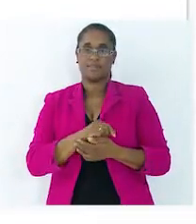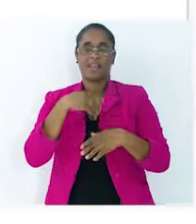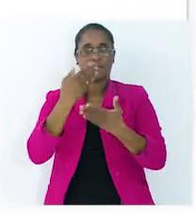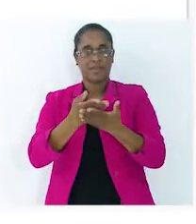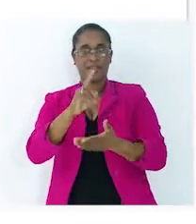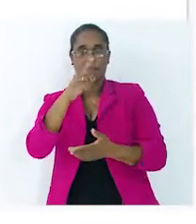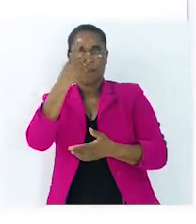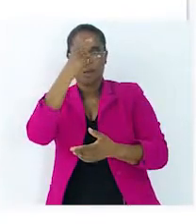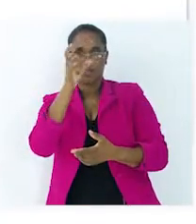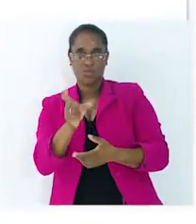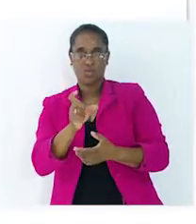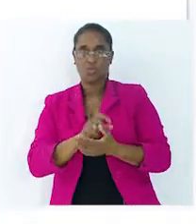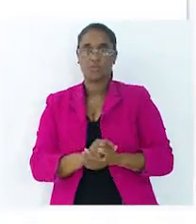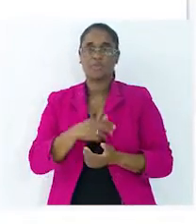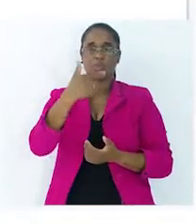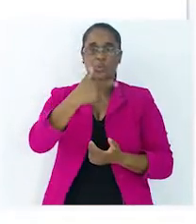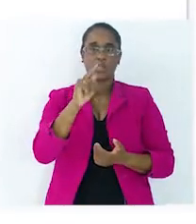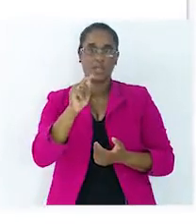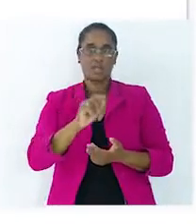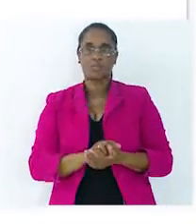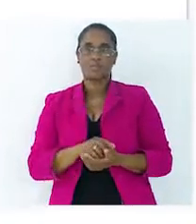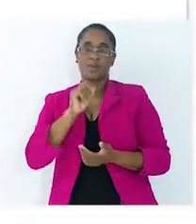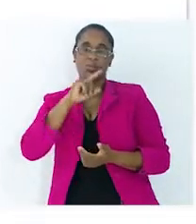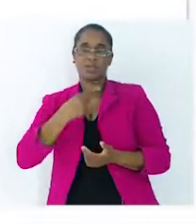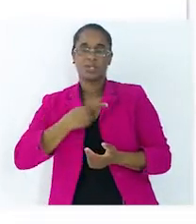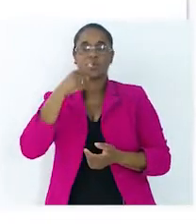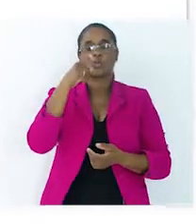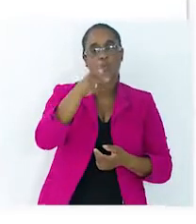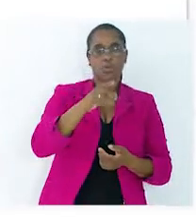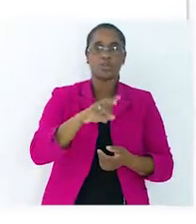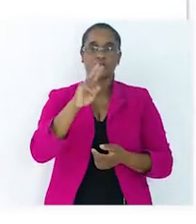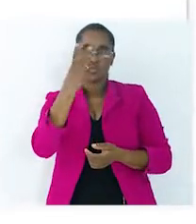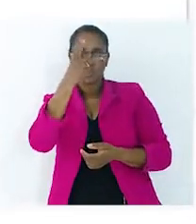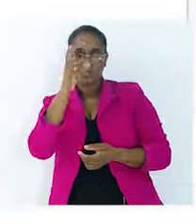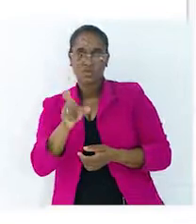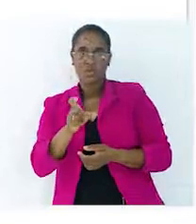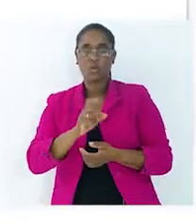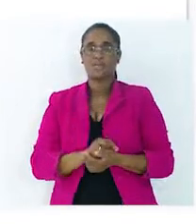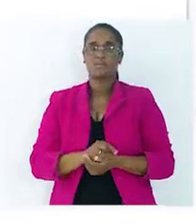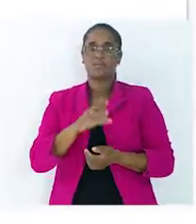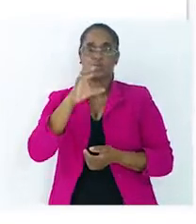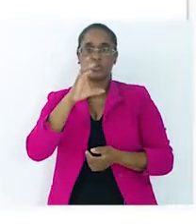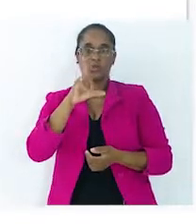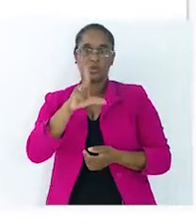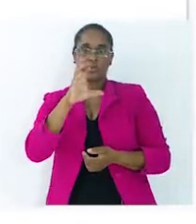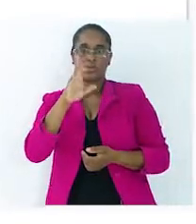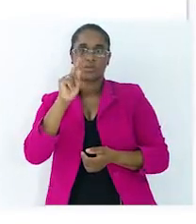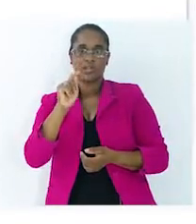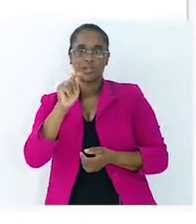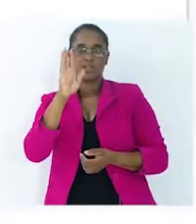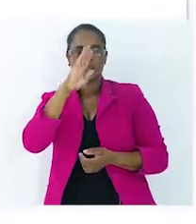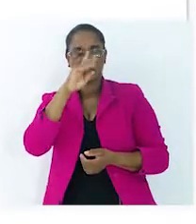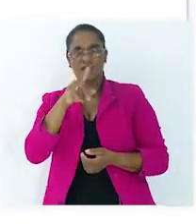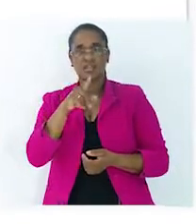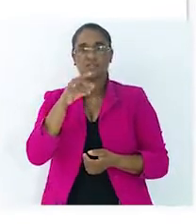primeira pessoa, o te, que pode ser tu, segunda pessoa, o lhe, se for o pai ou a mãe que está lá